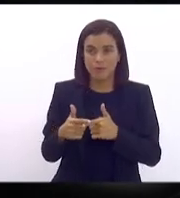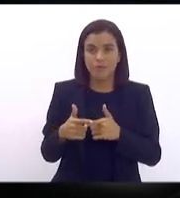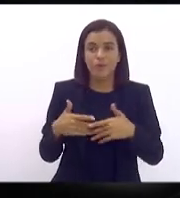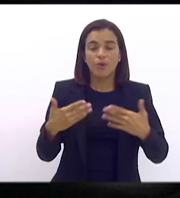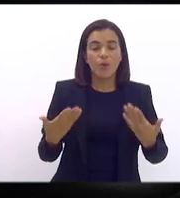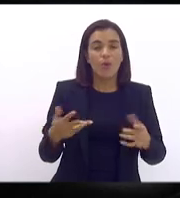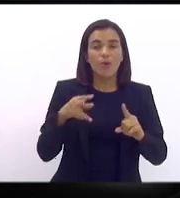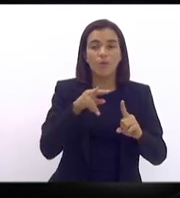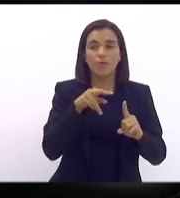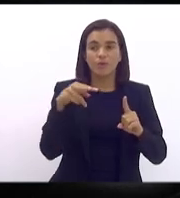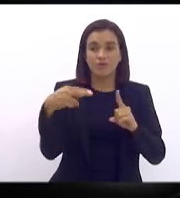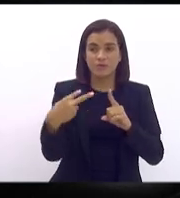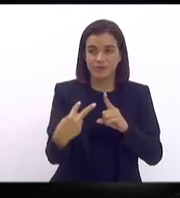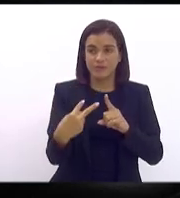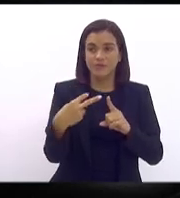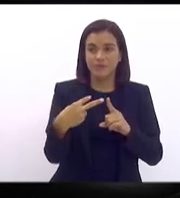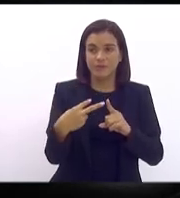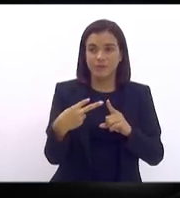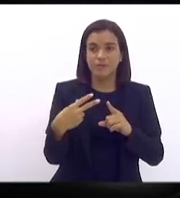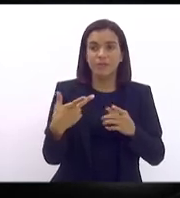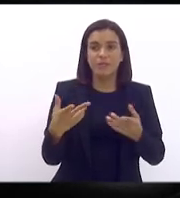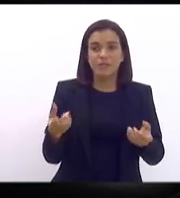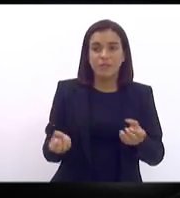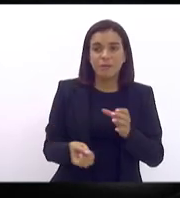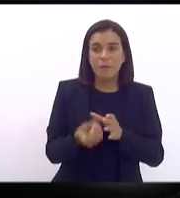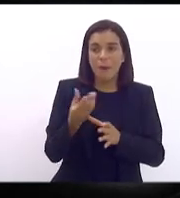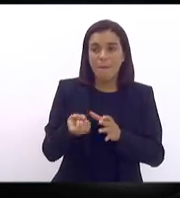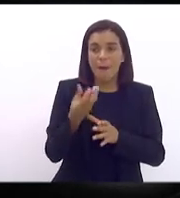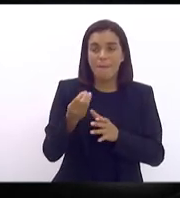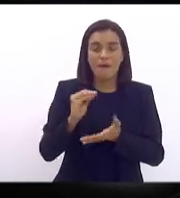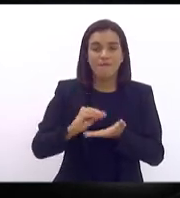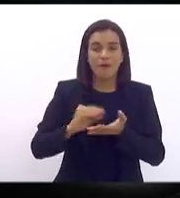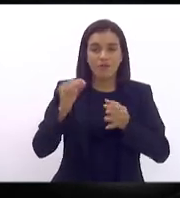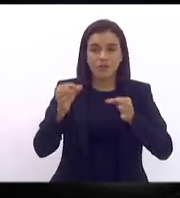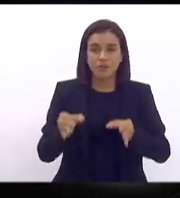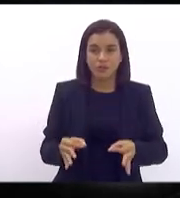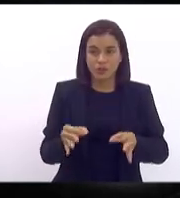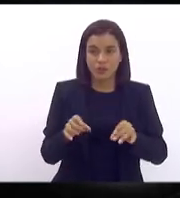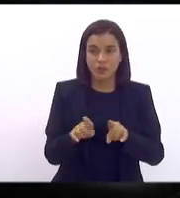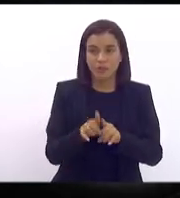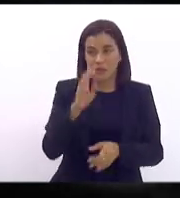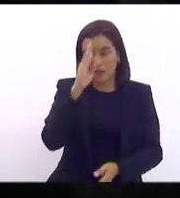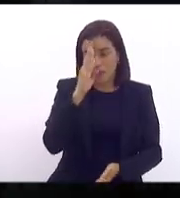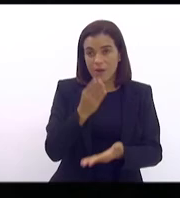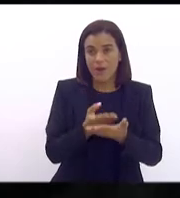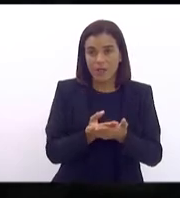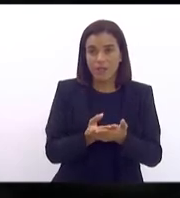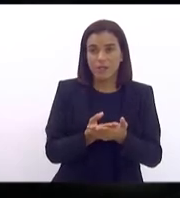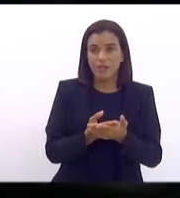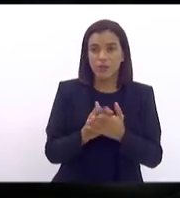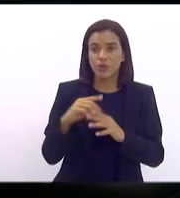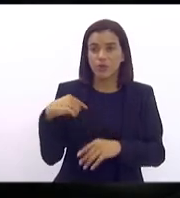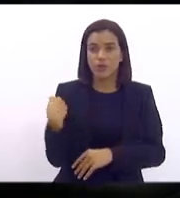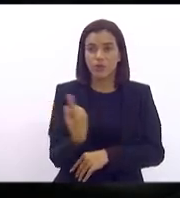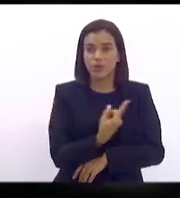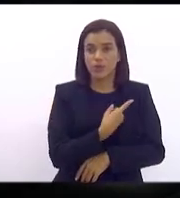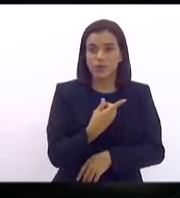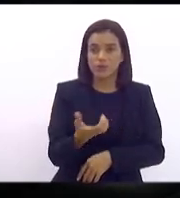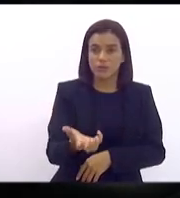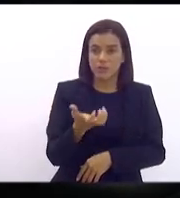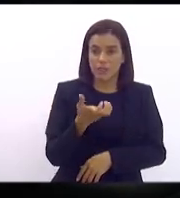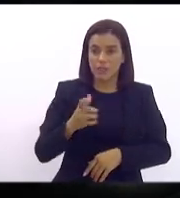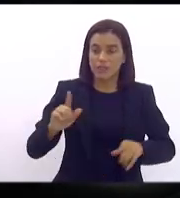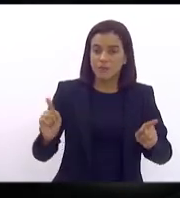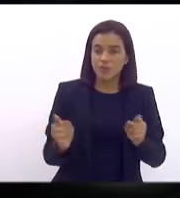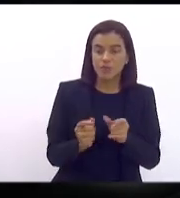ponto de vista da secretaria, os problemas que levam à produção de injustiças que acredito que todas e todos nós aqui queremos